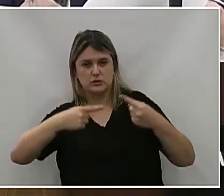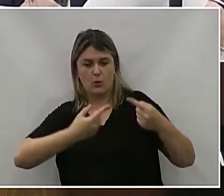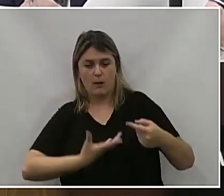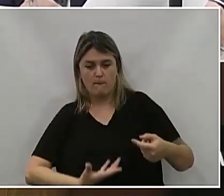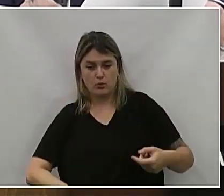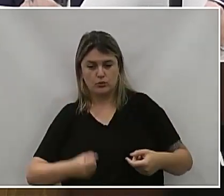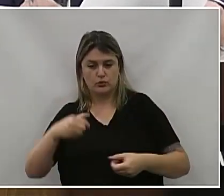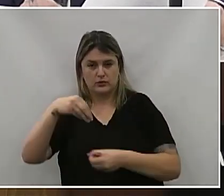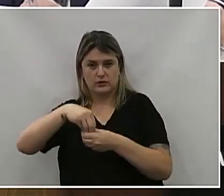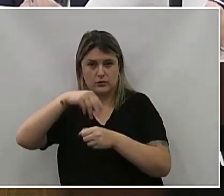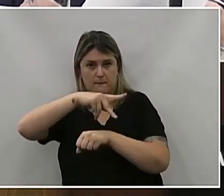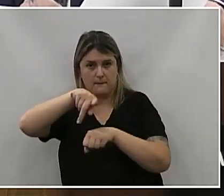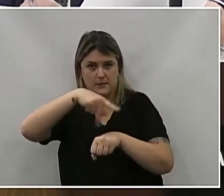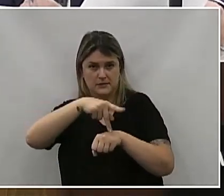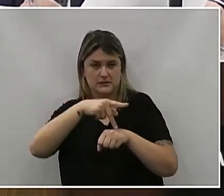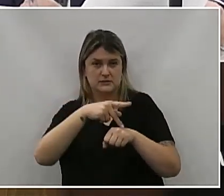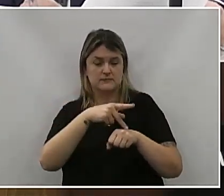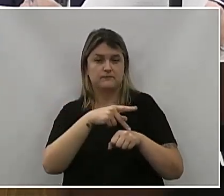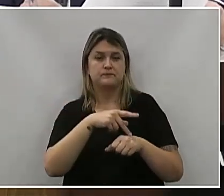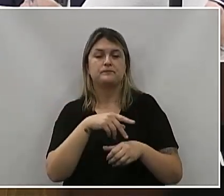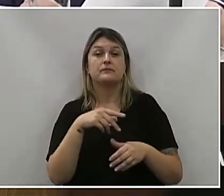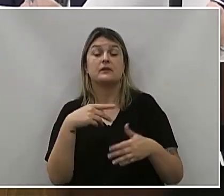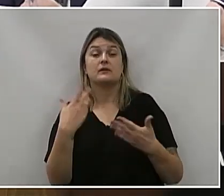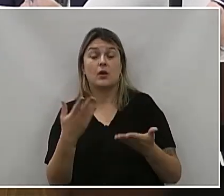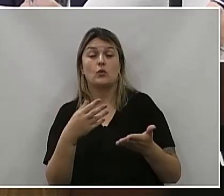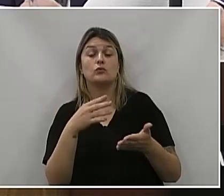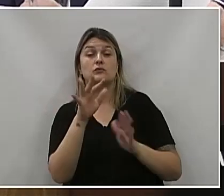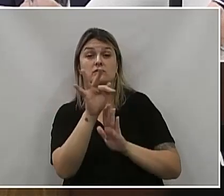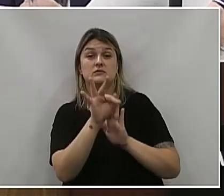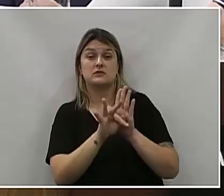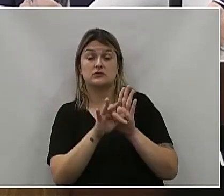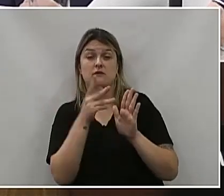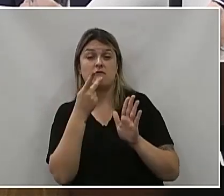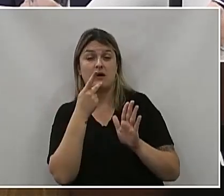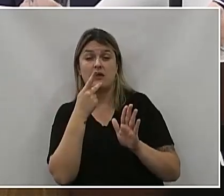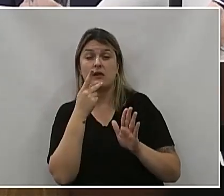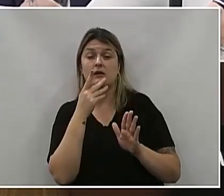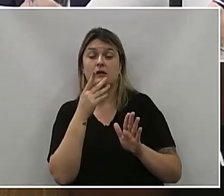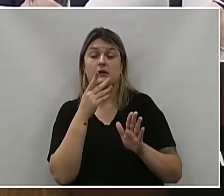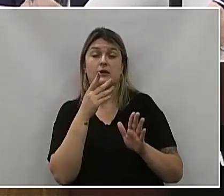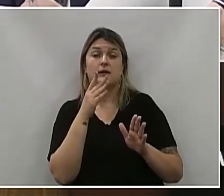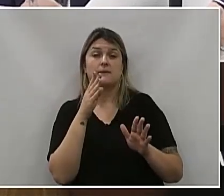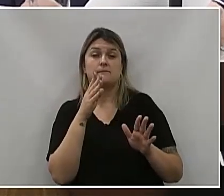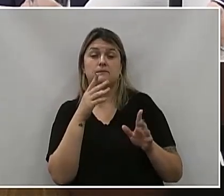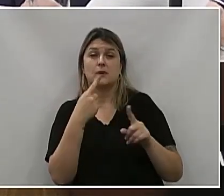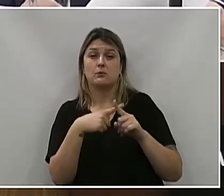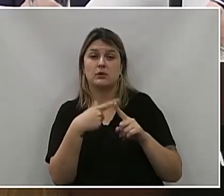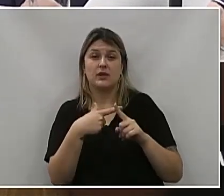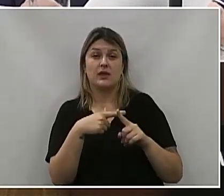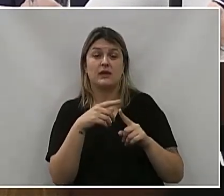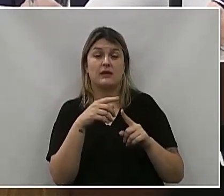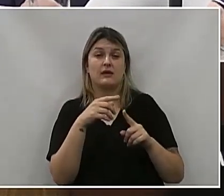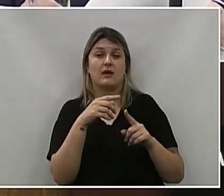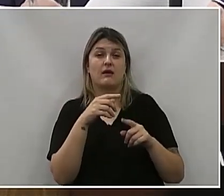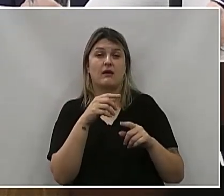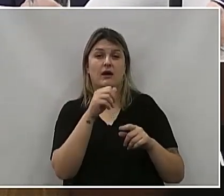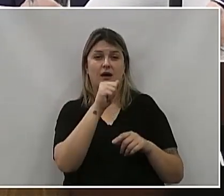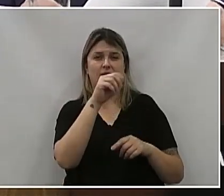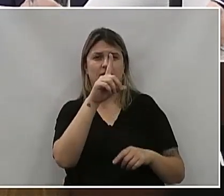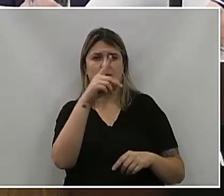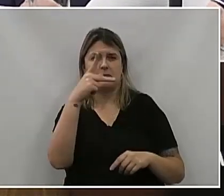da Constituição Federal Brasileira. Esta moção considera também a ofensa mais ampla vida contida na tese da